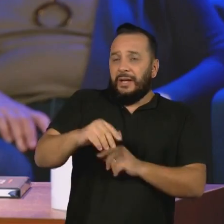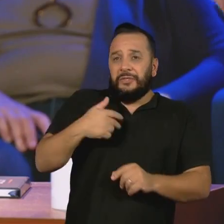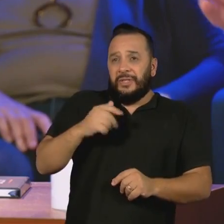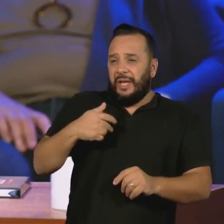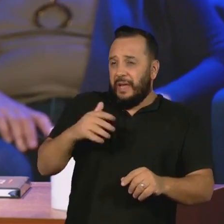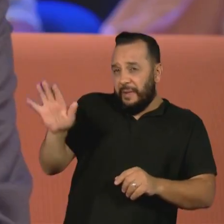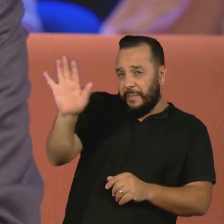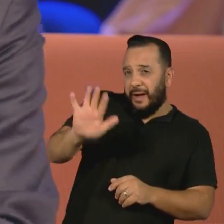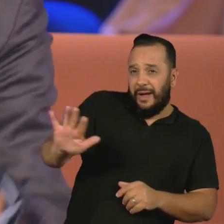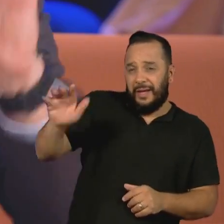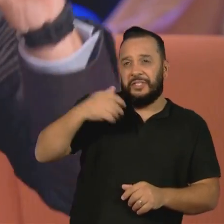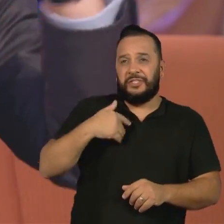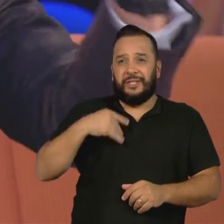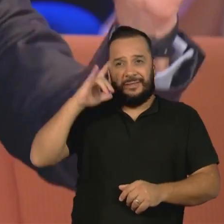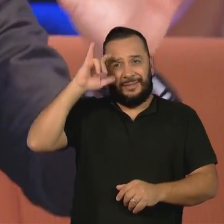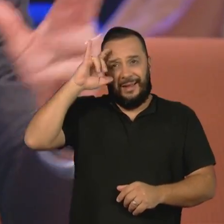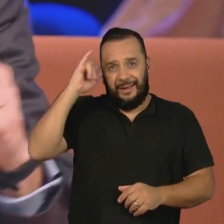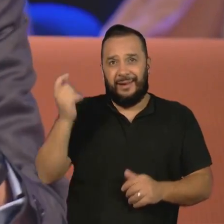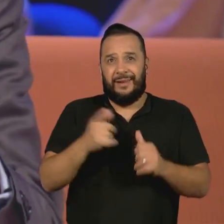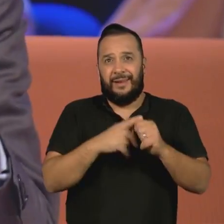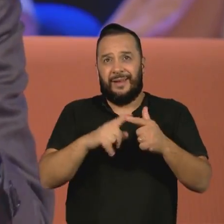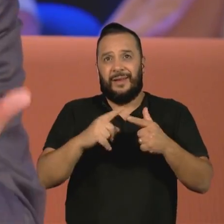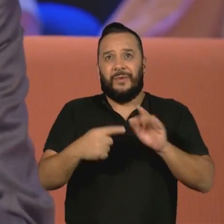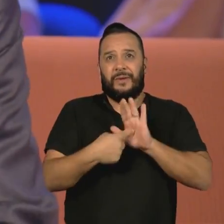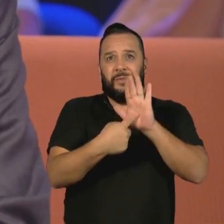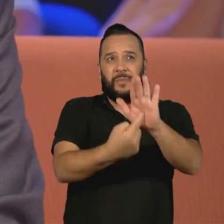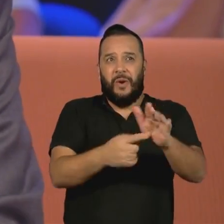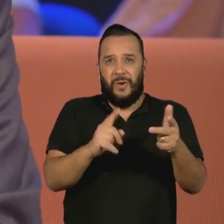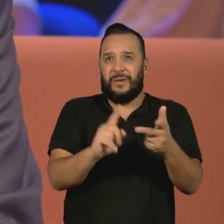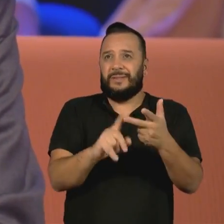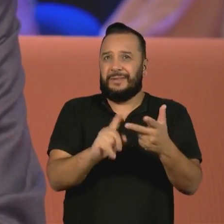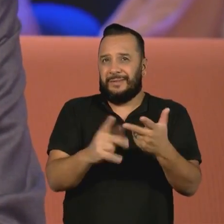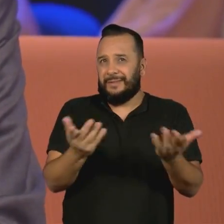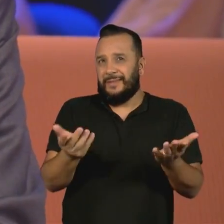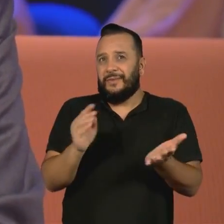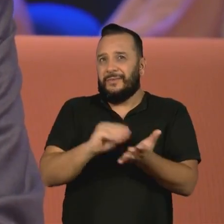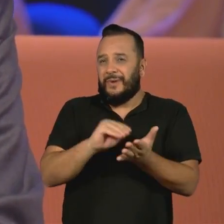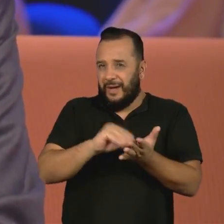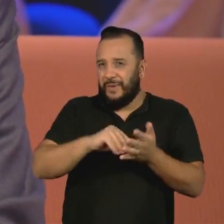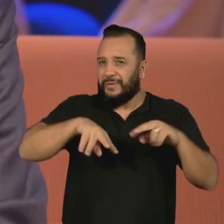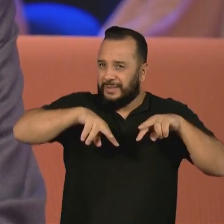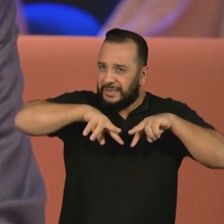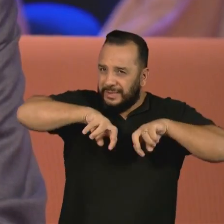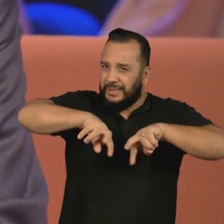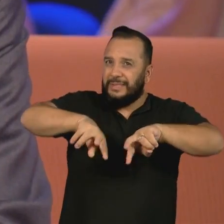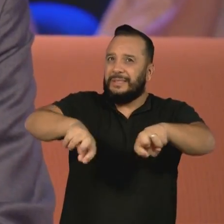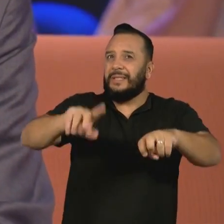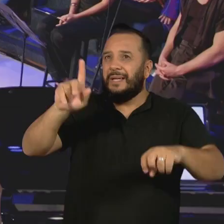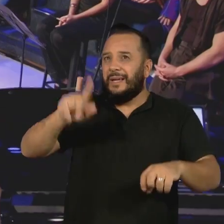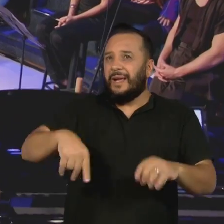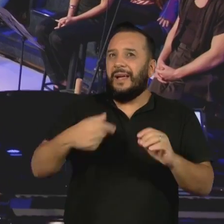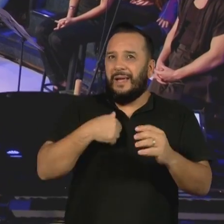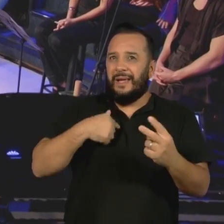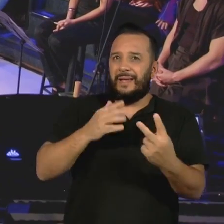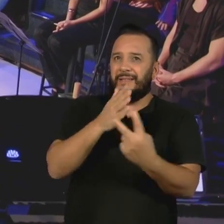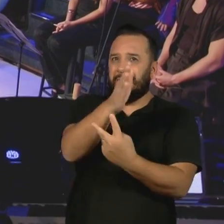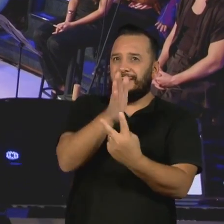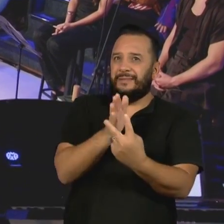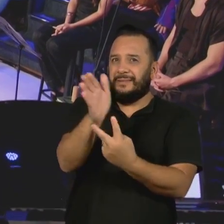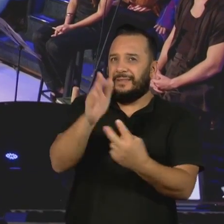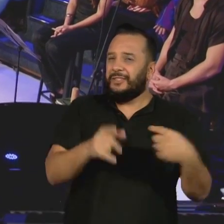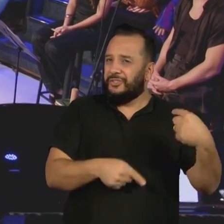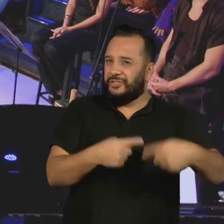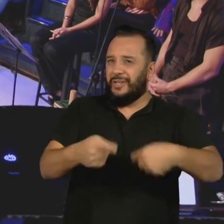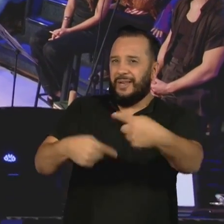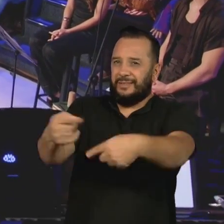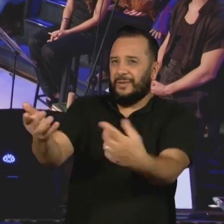do Instagram, do que aparece, né? Sem mais profundidade. Eu acho que esse vai ser o grande dilema, eu acho que para as próximas gerações, né?